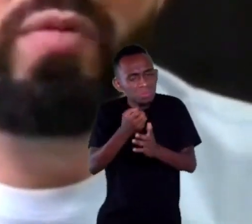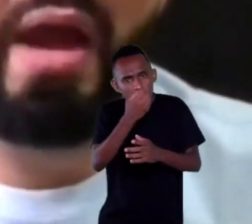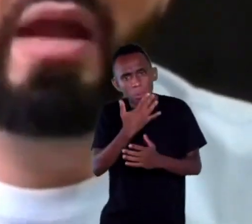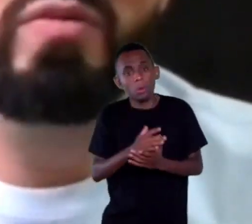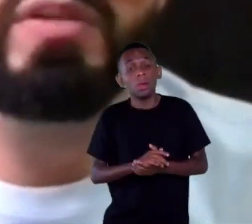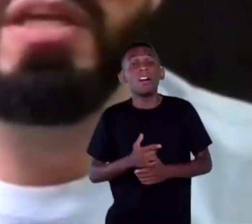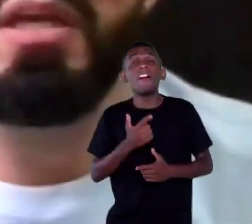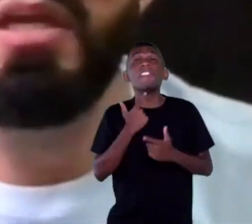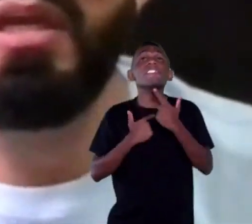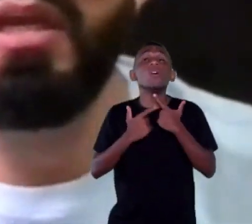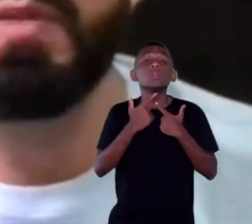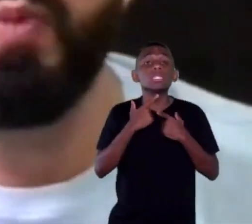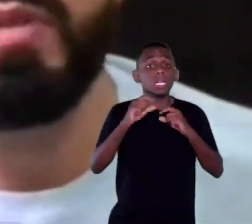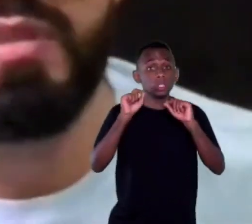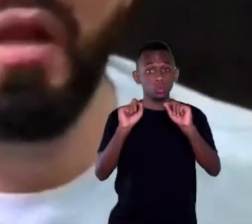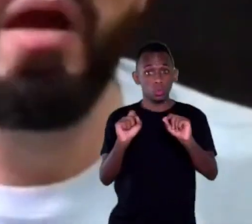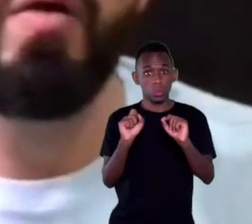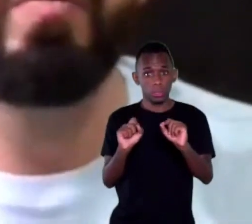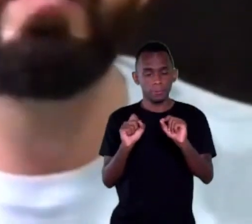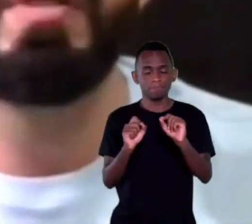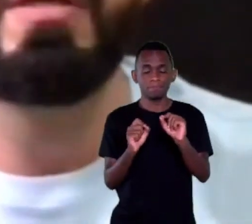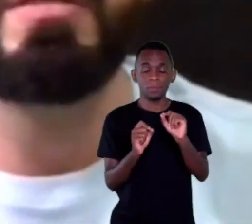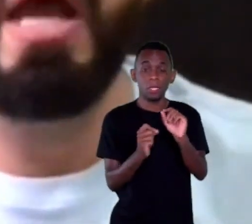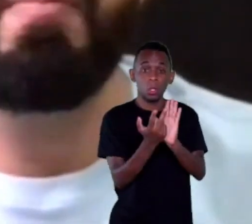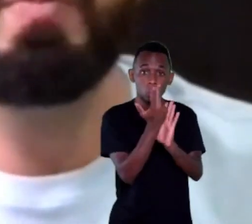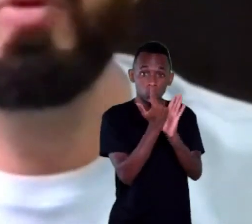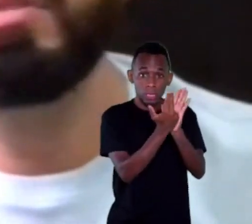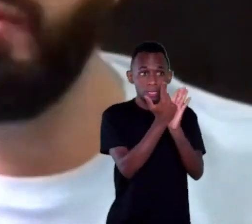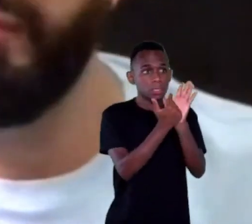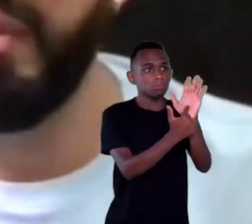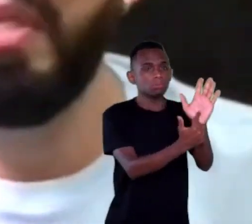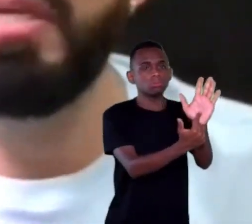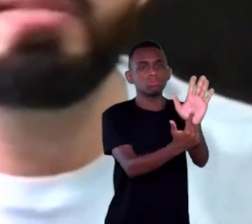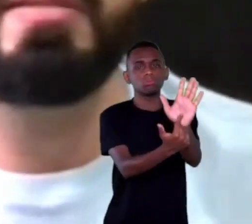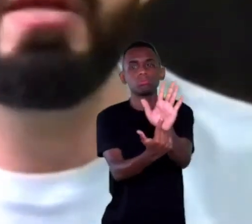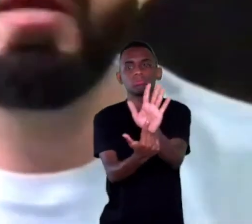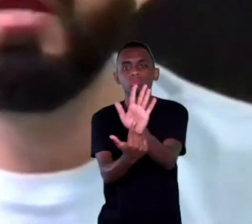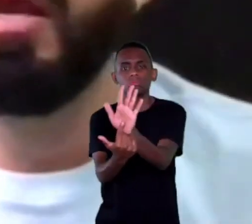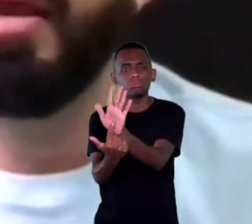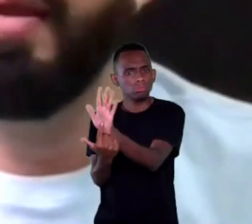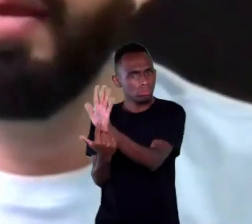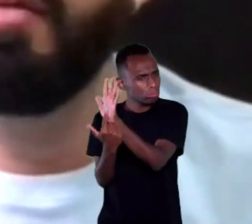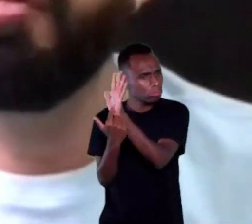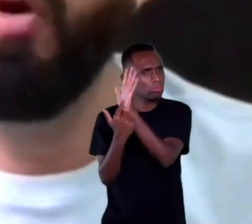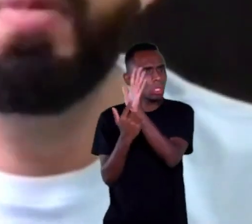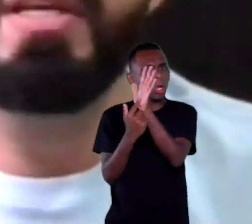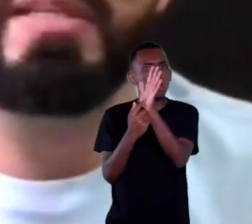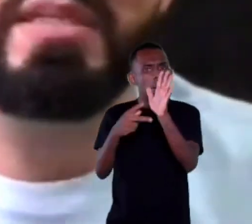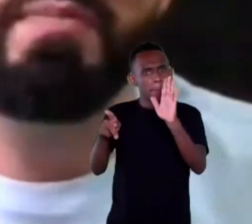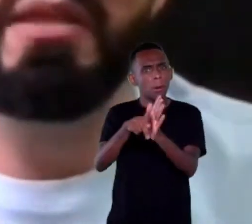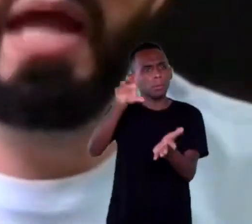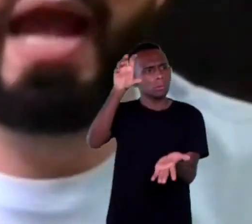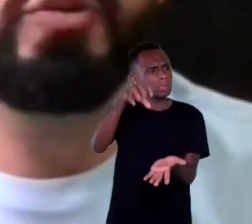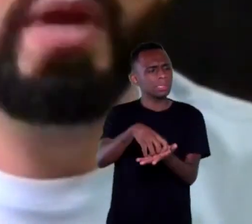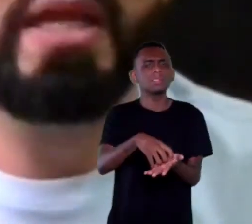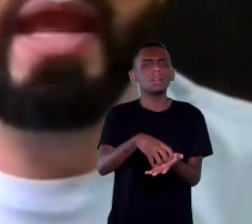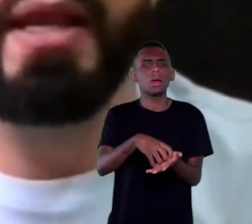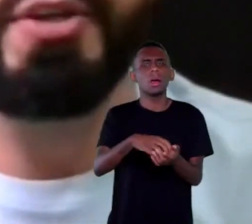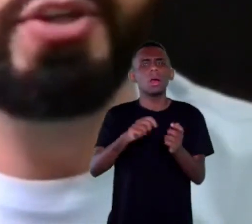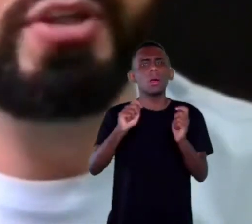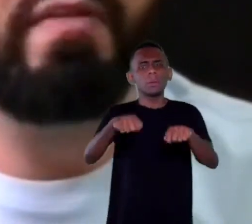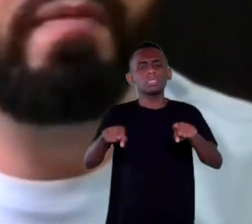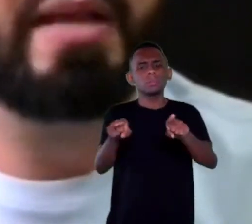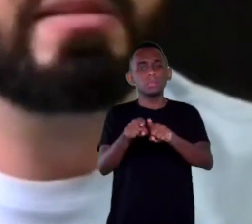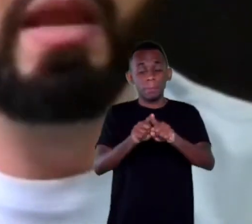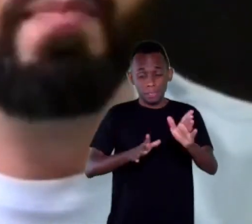nossa é transformá-los em exposição, sabe? Exposição fixa, forma de acessibilidade. Uma